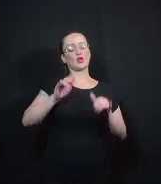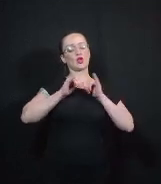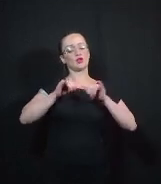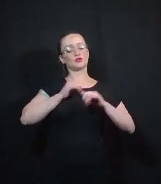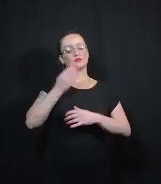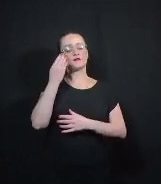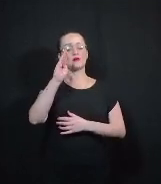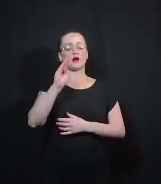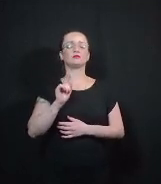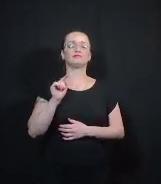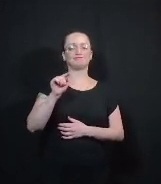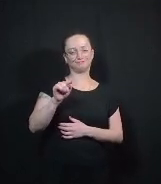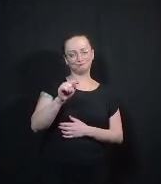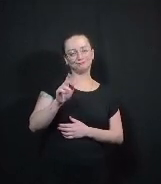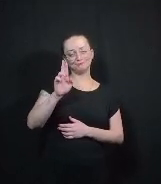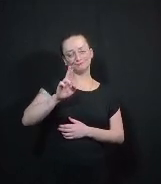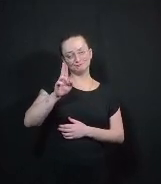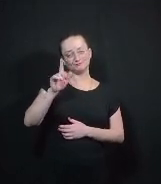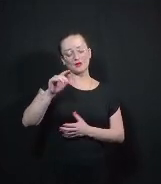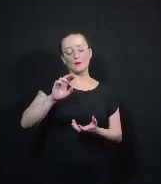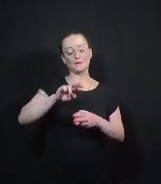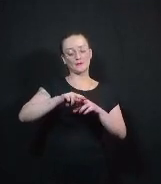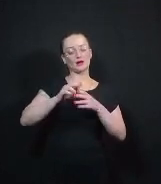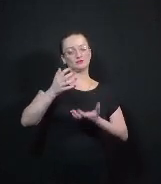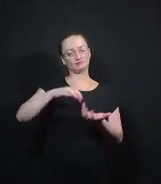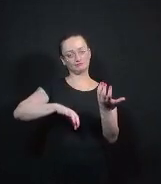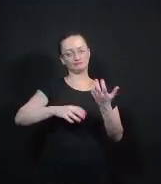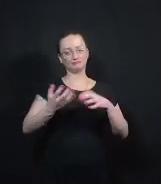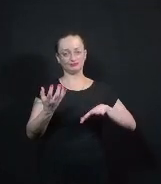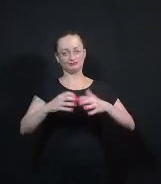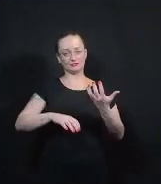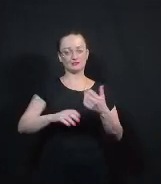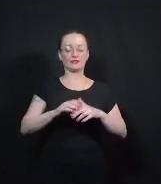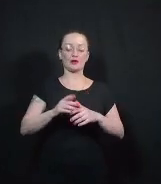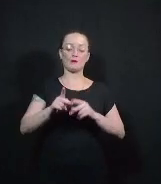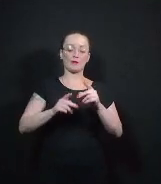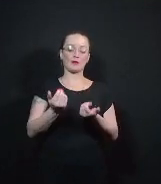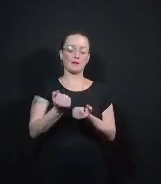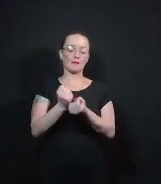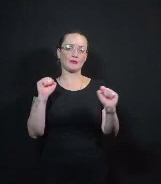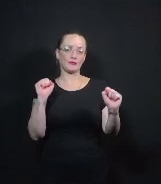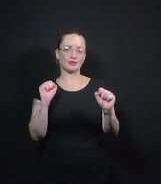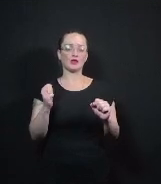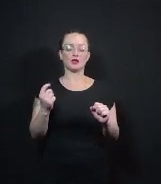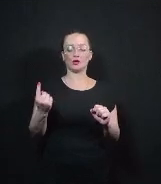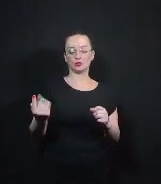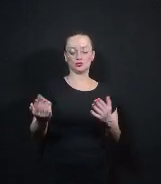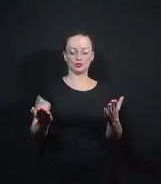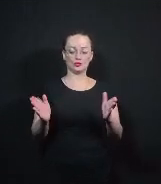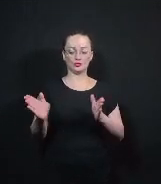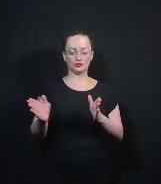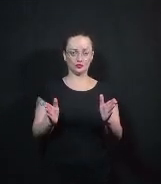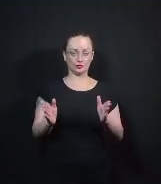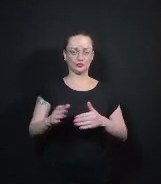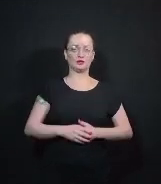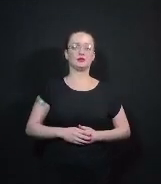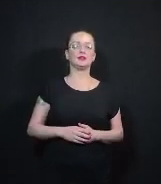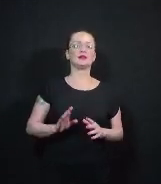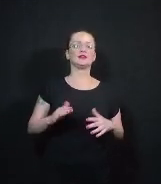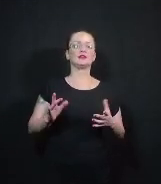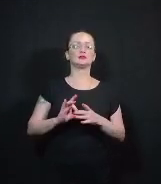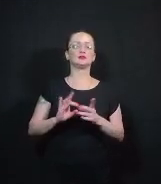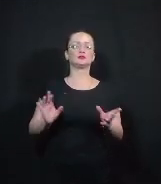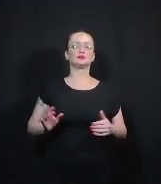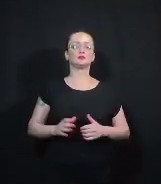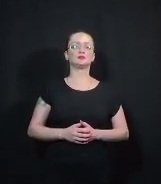desses efeitos da polarização, quando a esfera pública se rompe, se cinge em dois circuitos autônomos, e